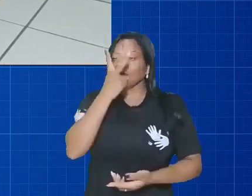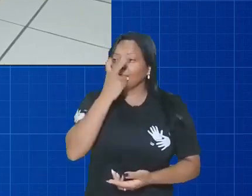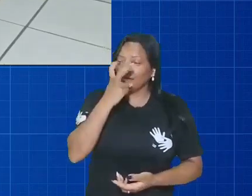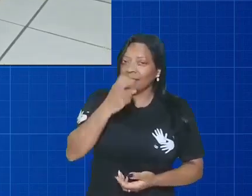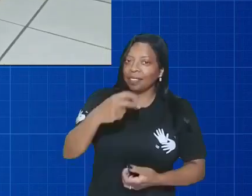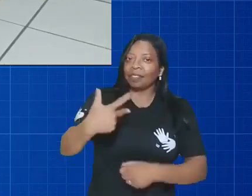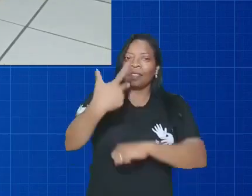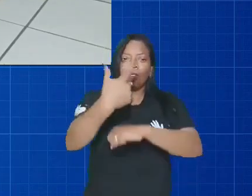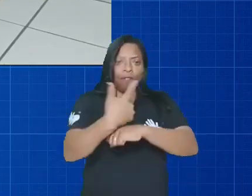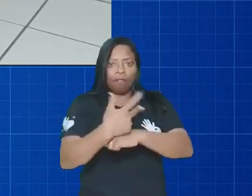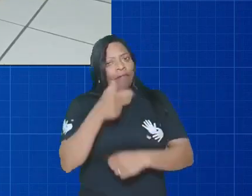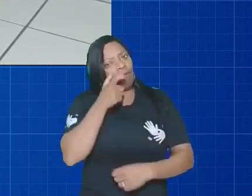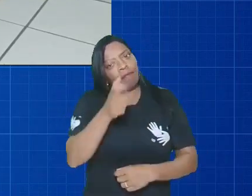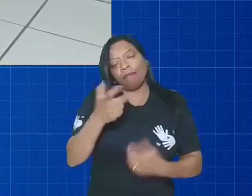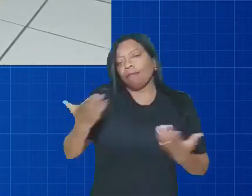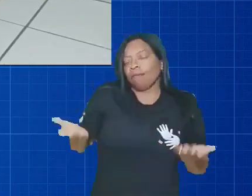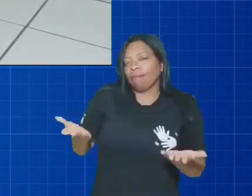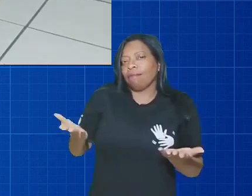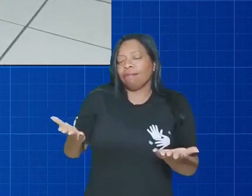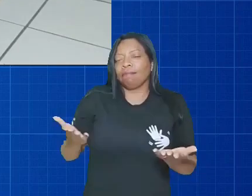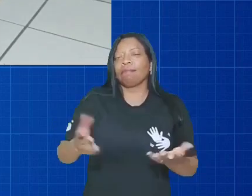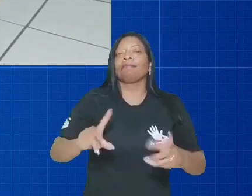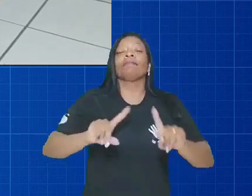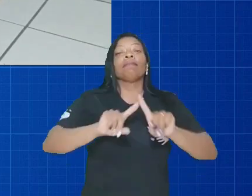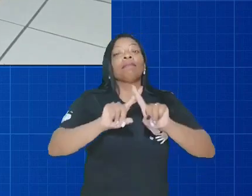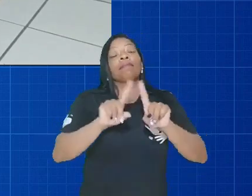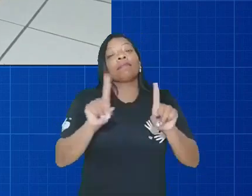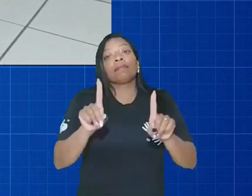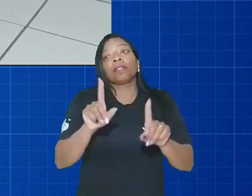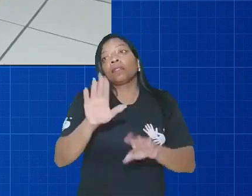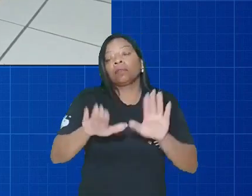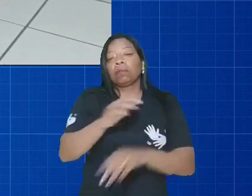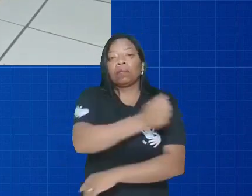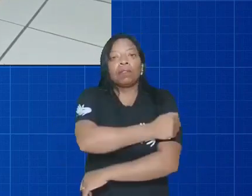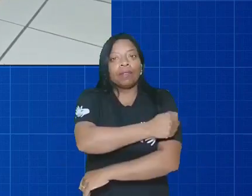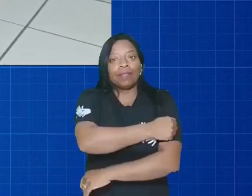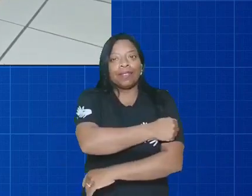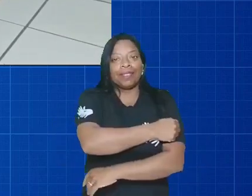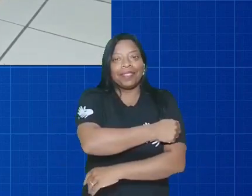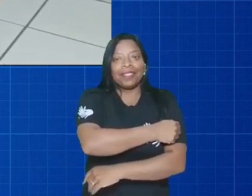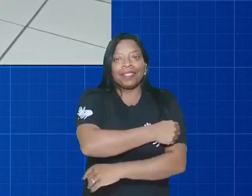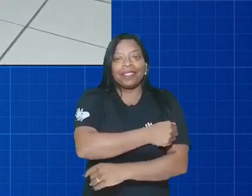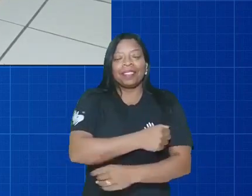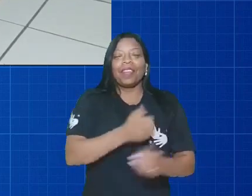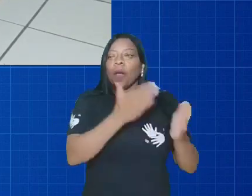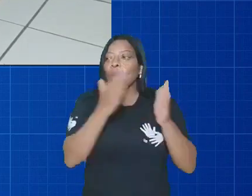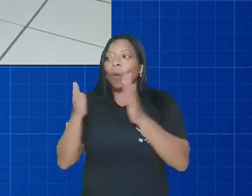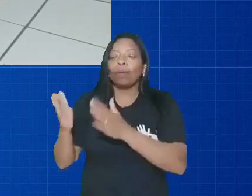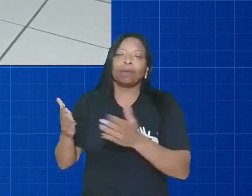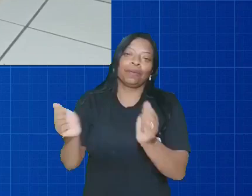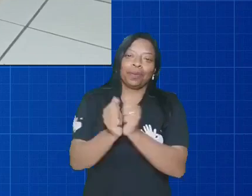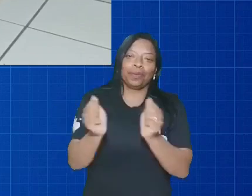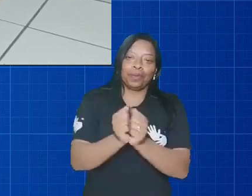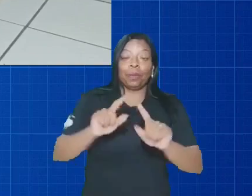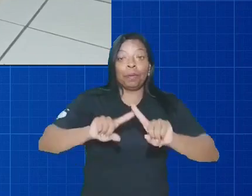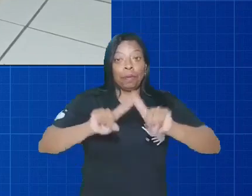vídeo, mas para famílias e alunos que também vão estar acompanhando aqui essa comunicação da gente, então para que vocês já tenham